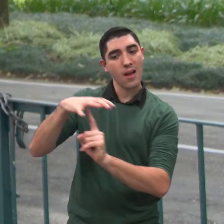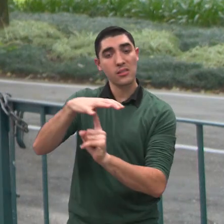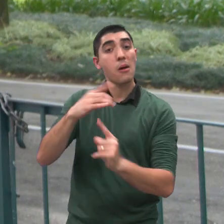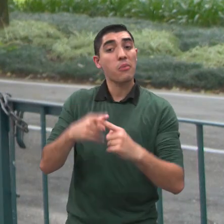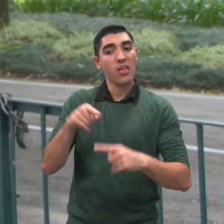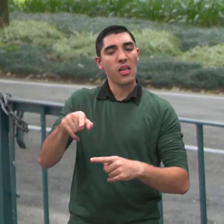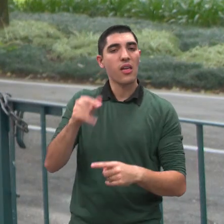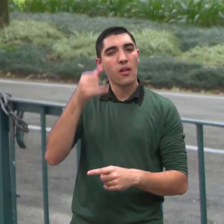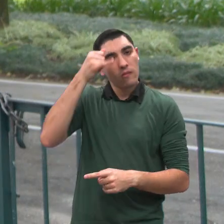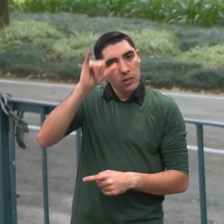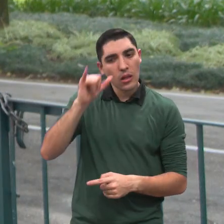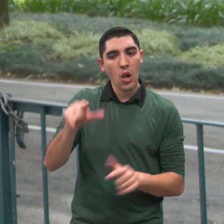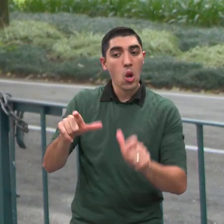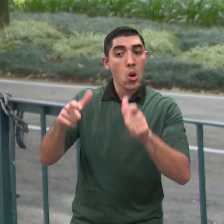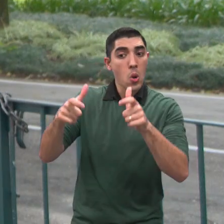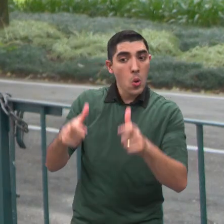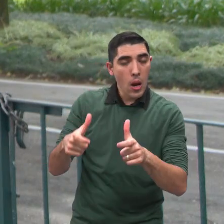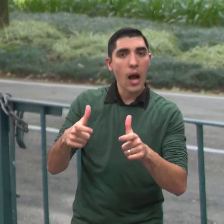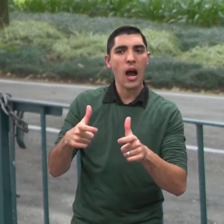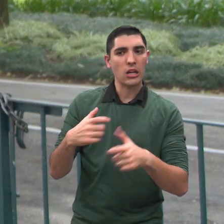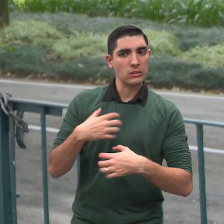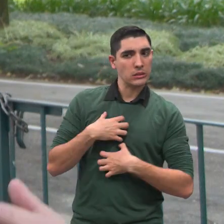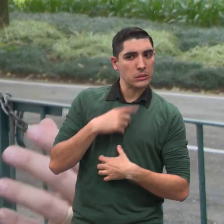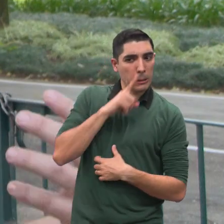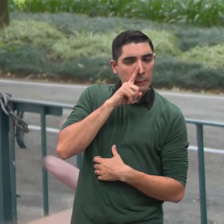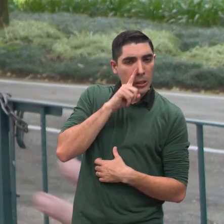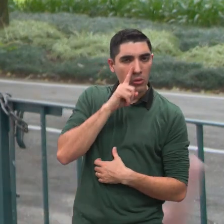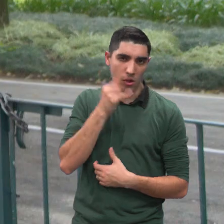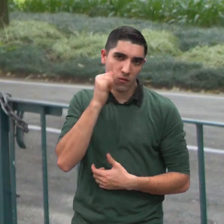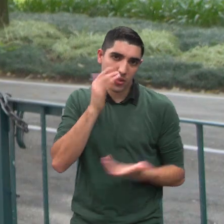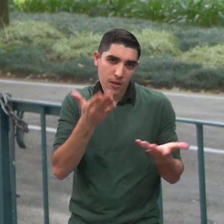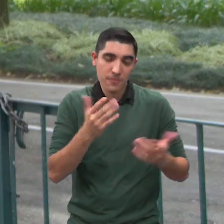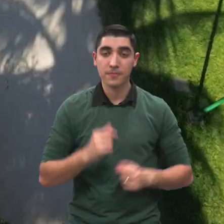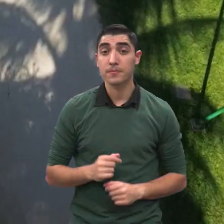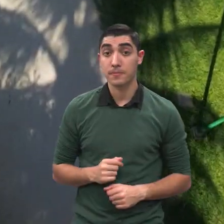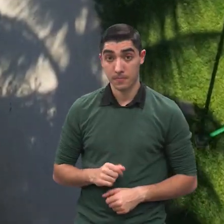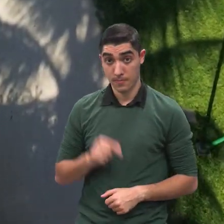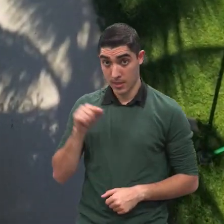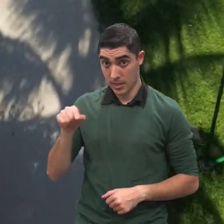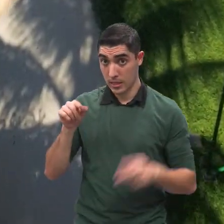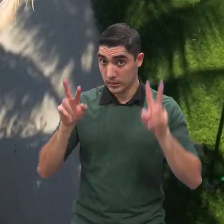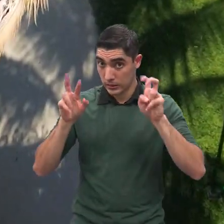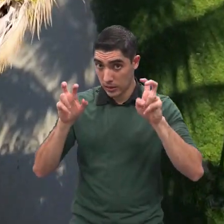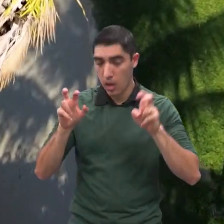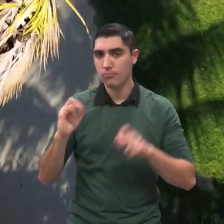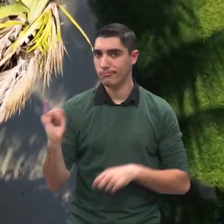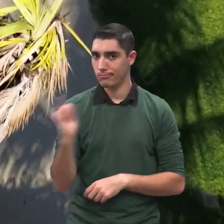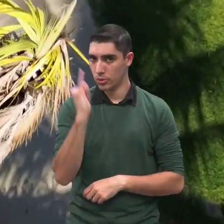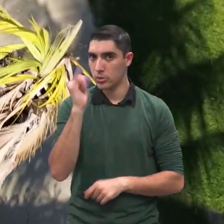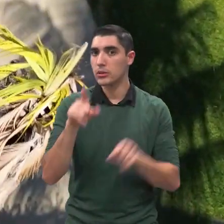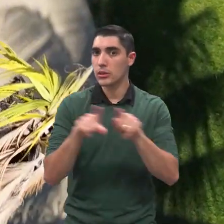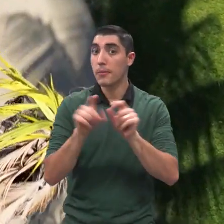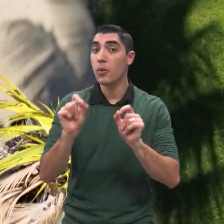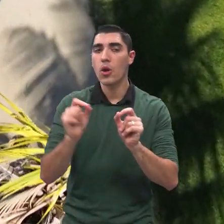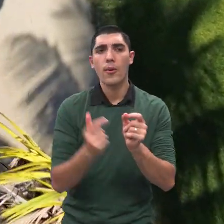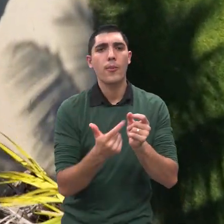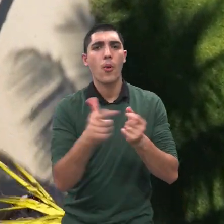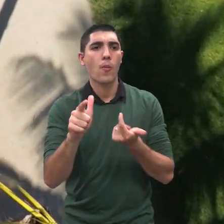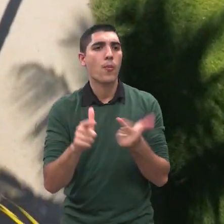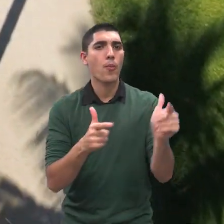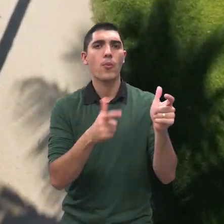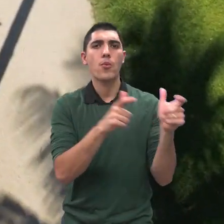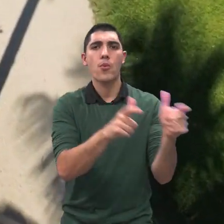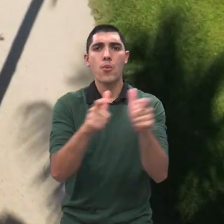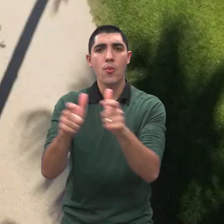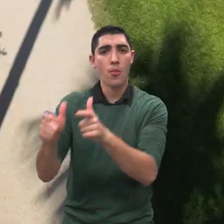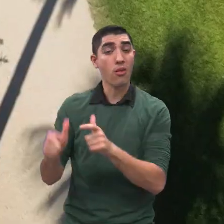que não crie um lugar que seja um lugar com uma sensação de perigo, né? E essa mesma discussão pode ser encontrada